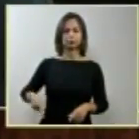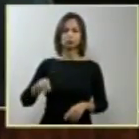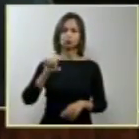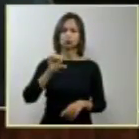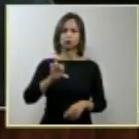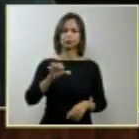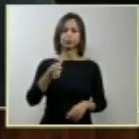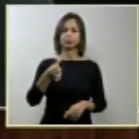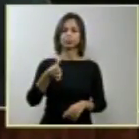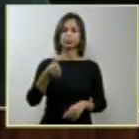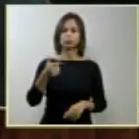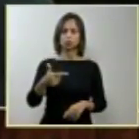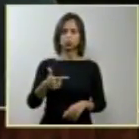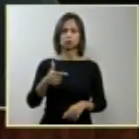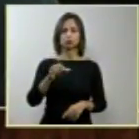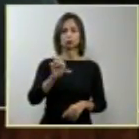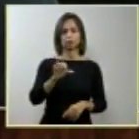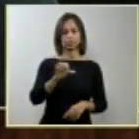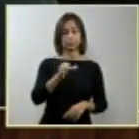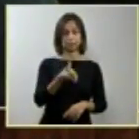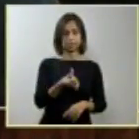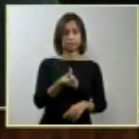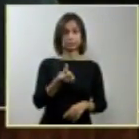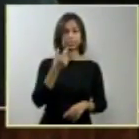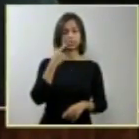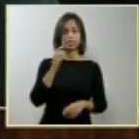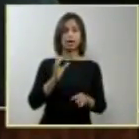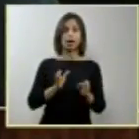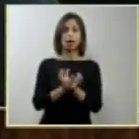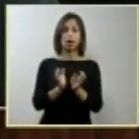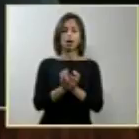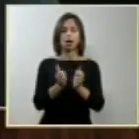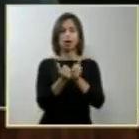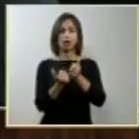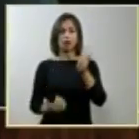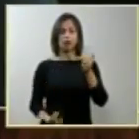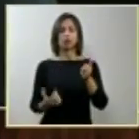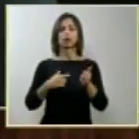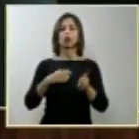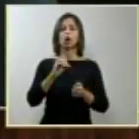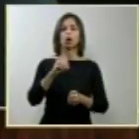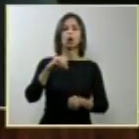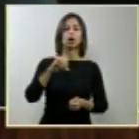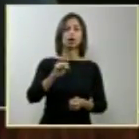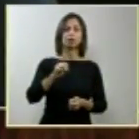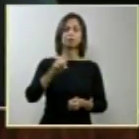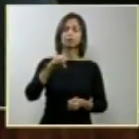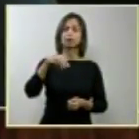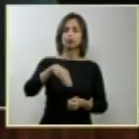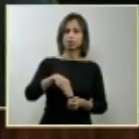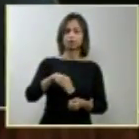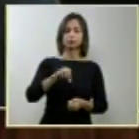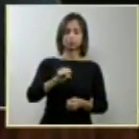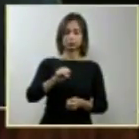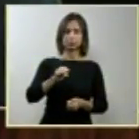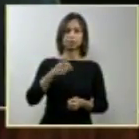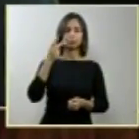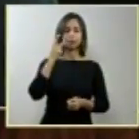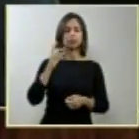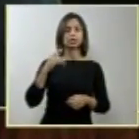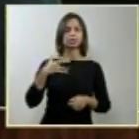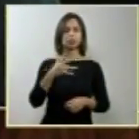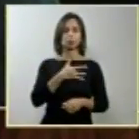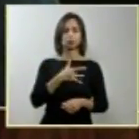1986-1992, é assessor da Organização Mundial da Saúde para Assuntos de Saúde da Mulher,